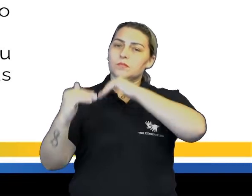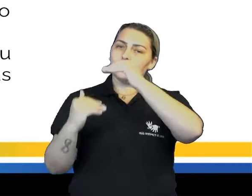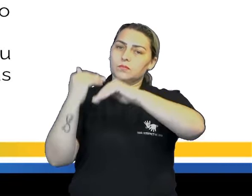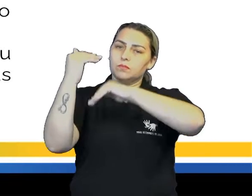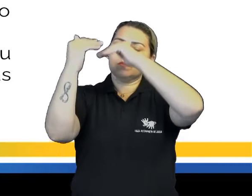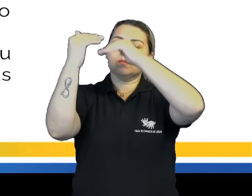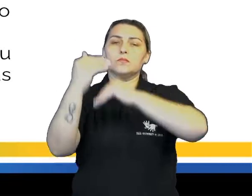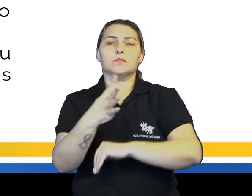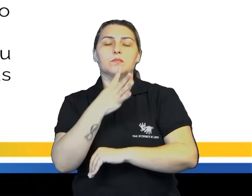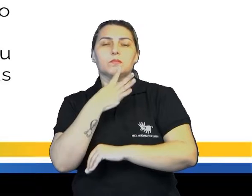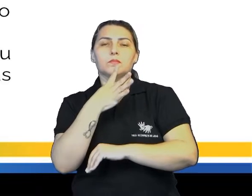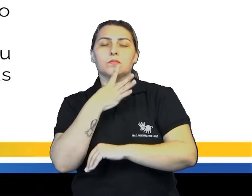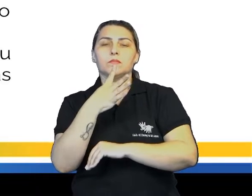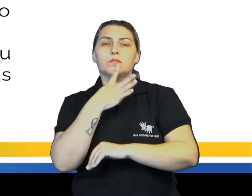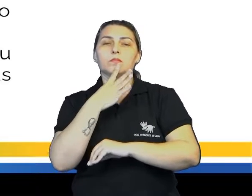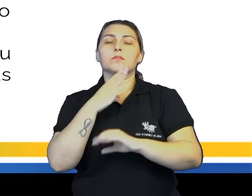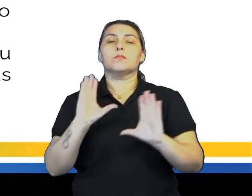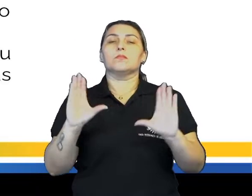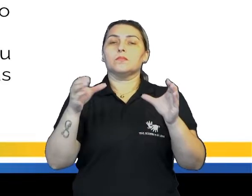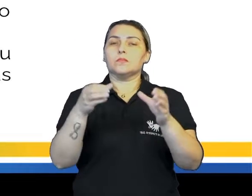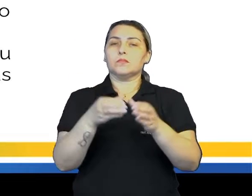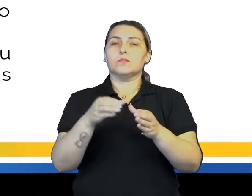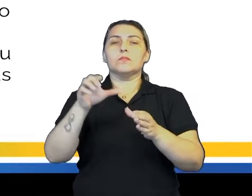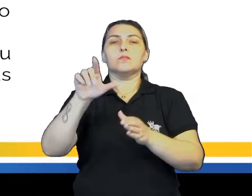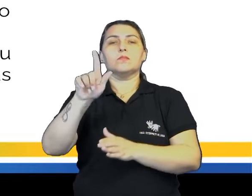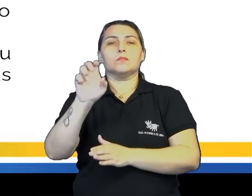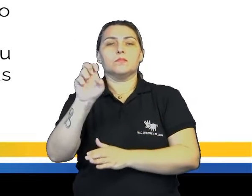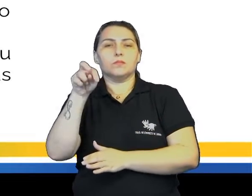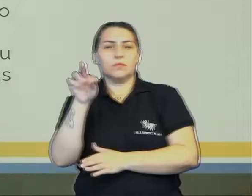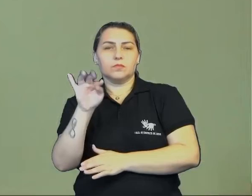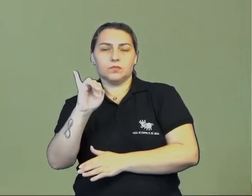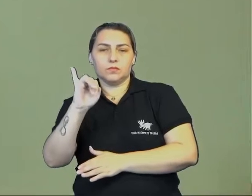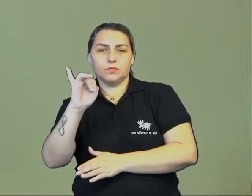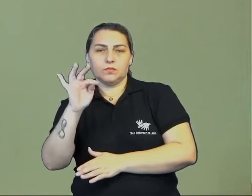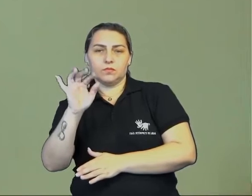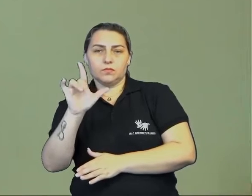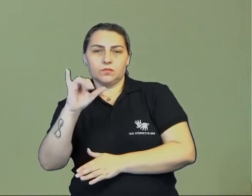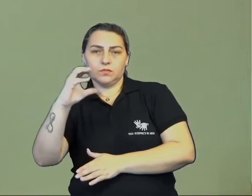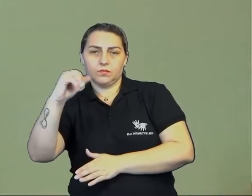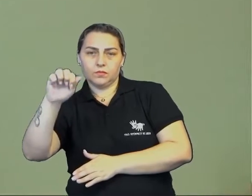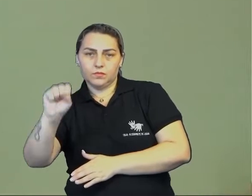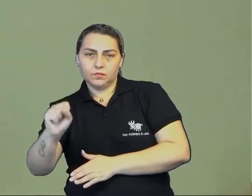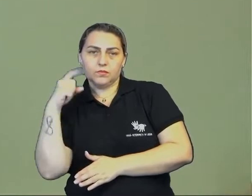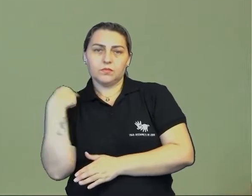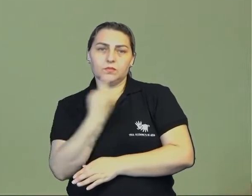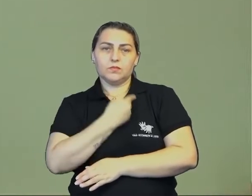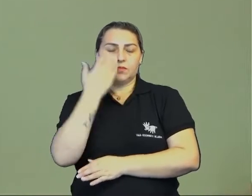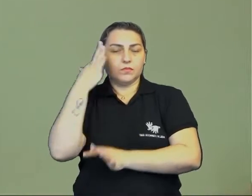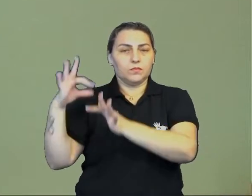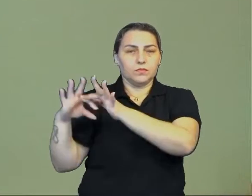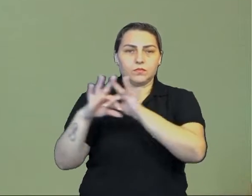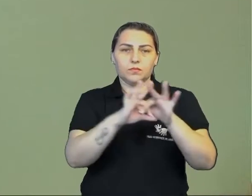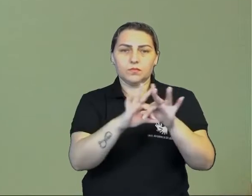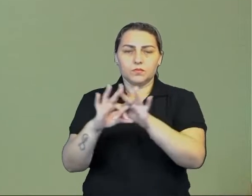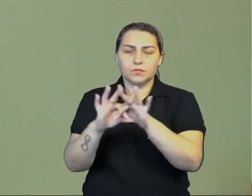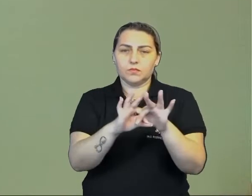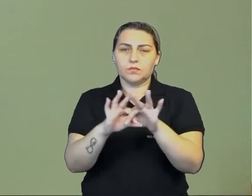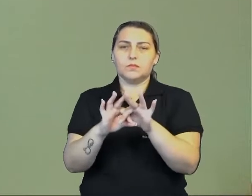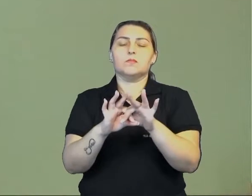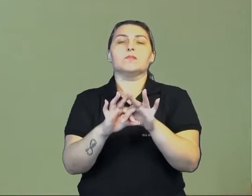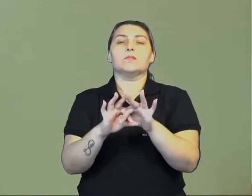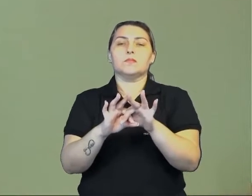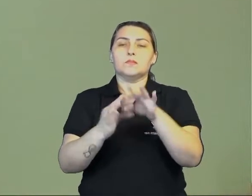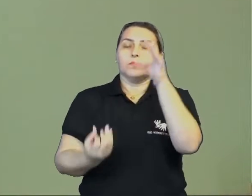evolução ficou conhecida como as comunidades gentílicas. Então, pessoal, para a gente poder contextualizar essa passagem,